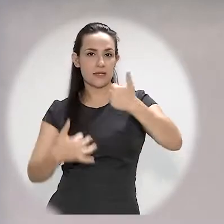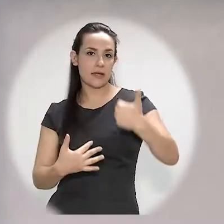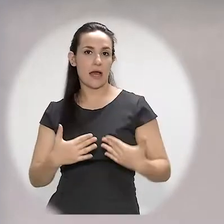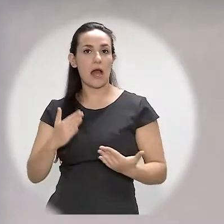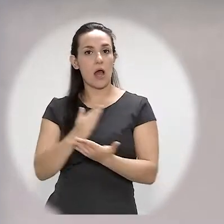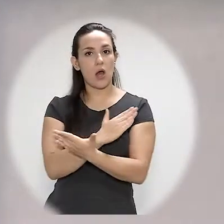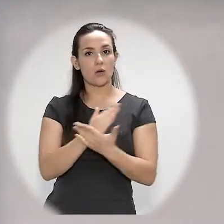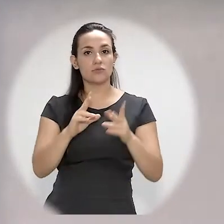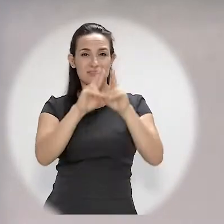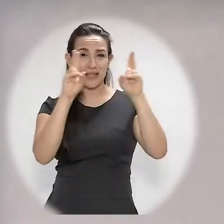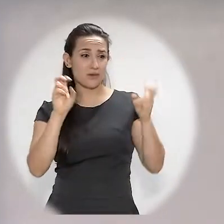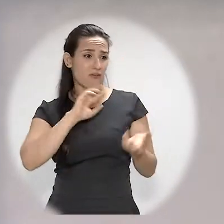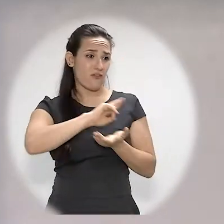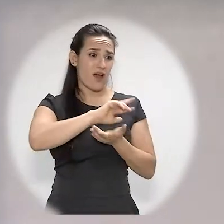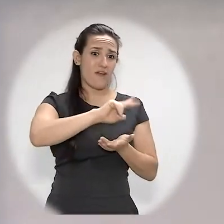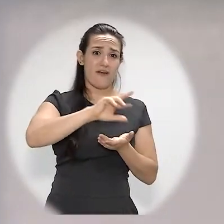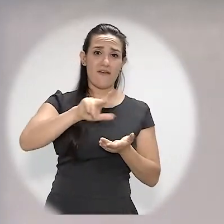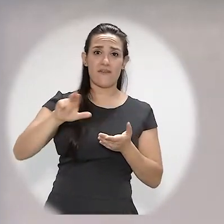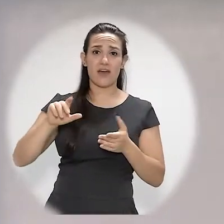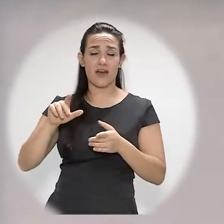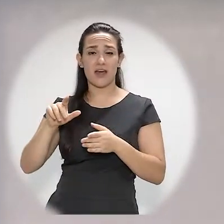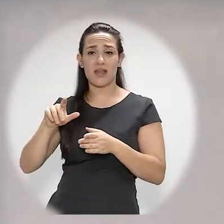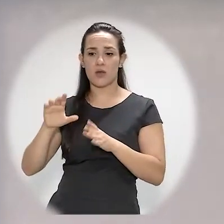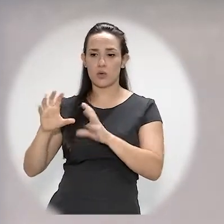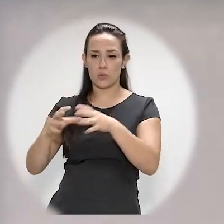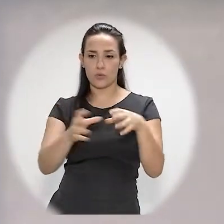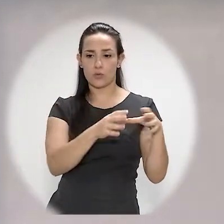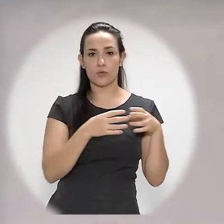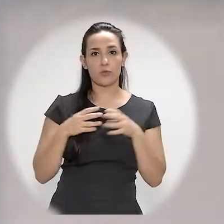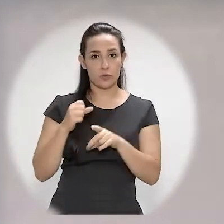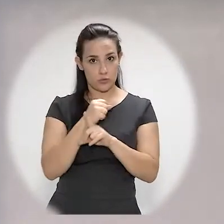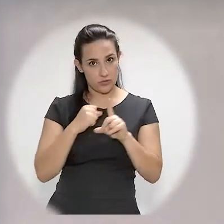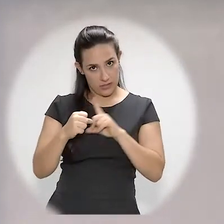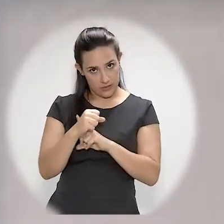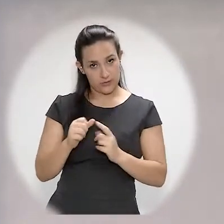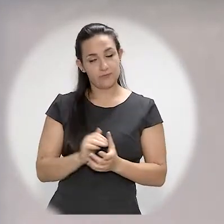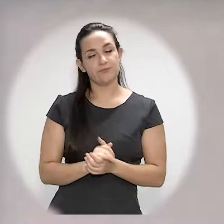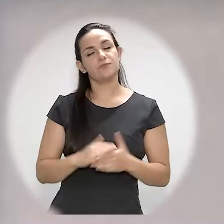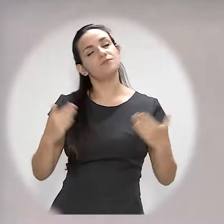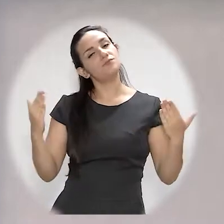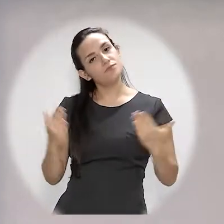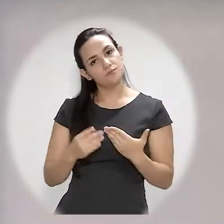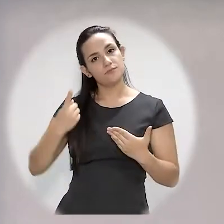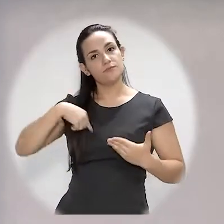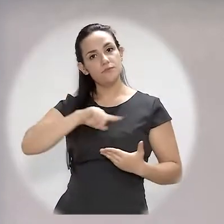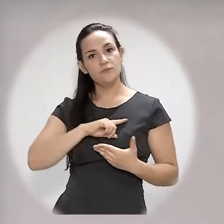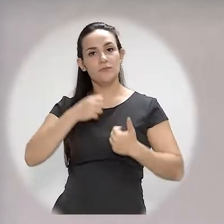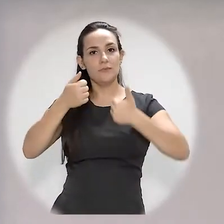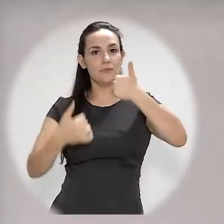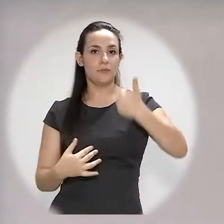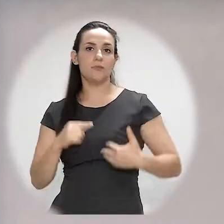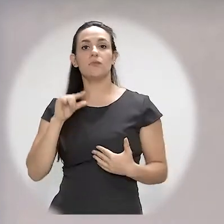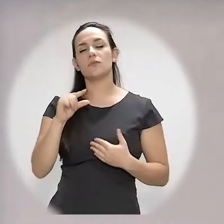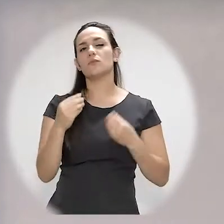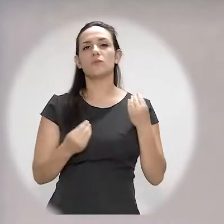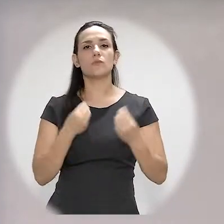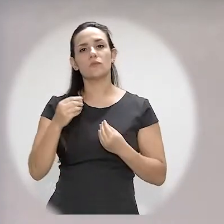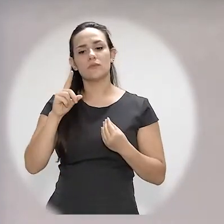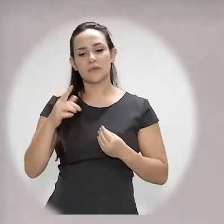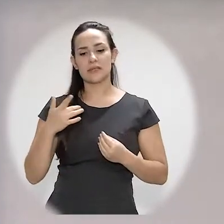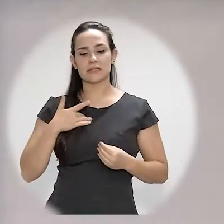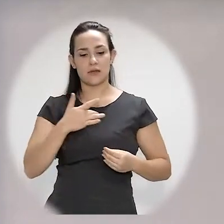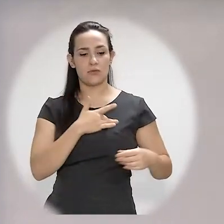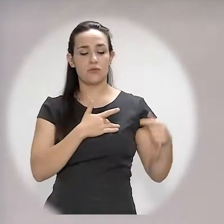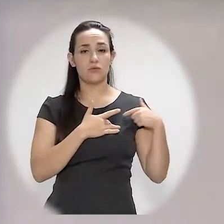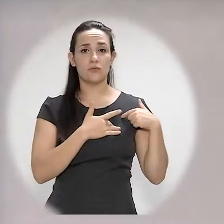que abrangem os mais diversos setores da nossa sociedade. Nesta edição, vamos falar sobre como está a